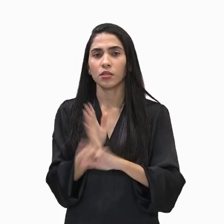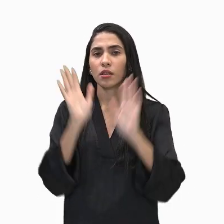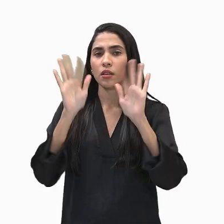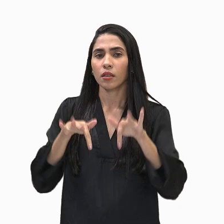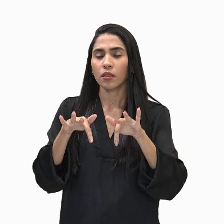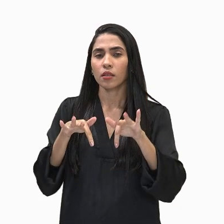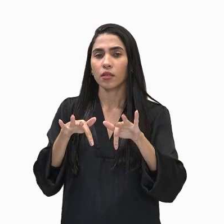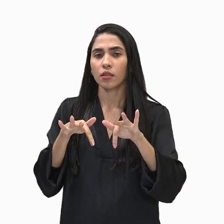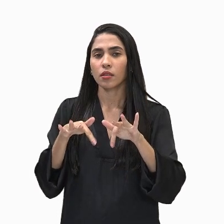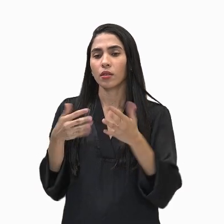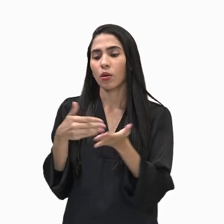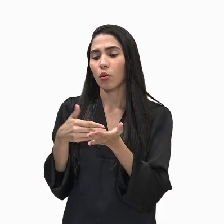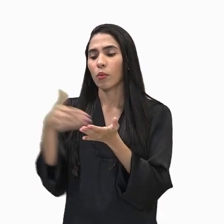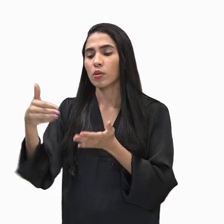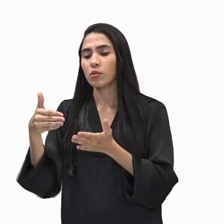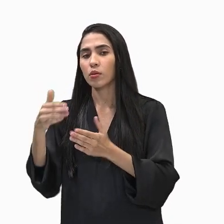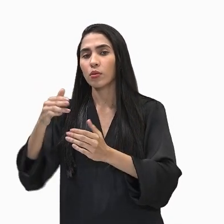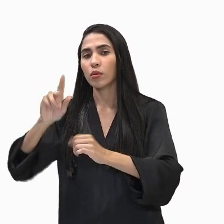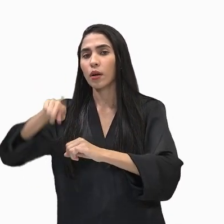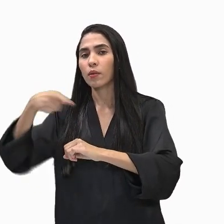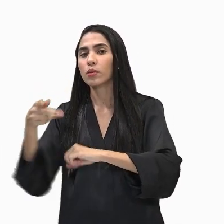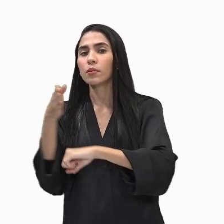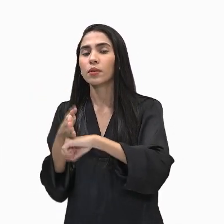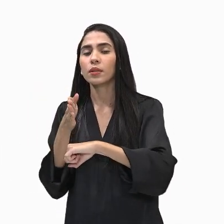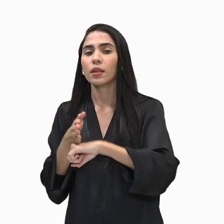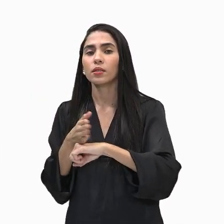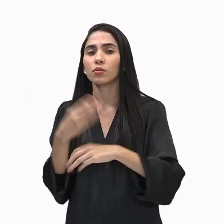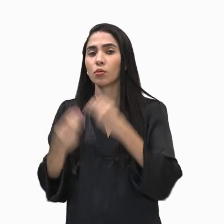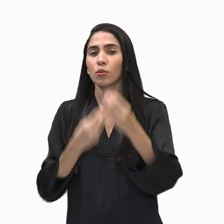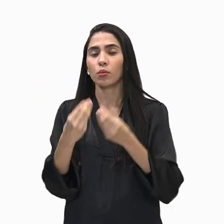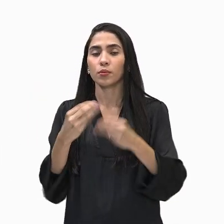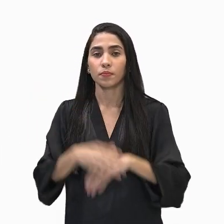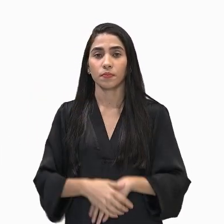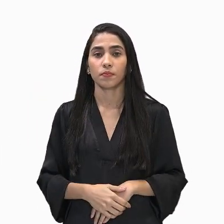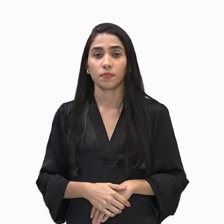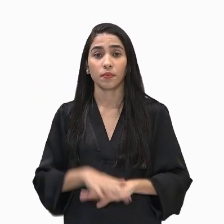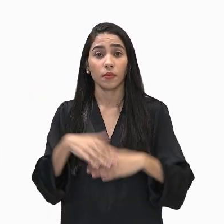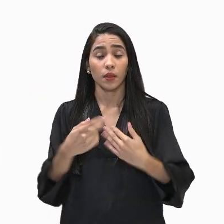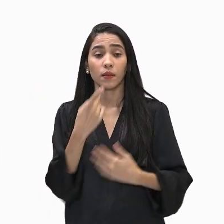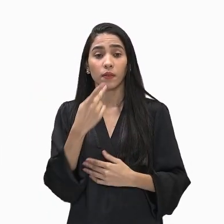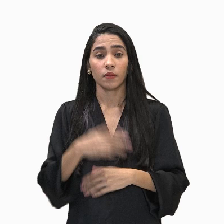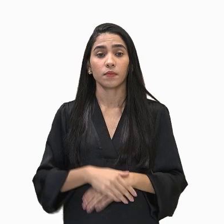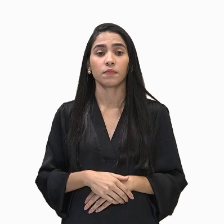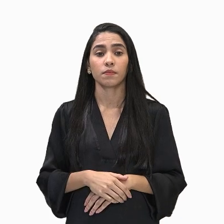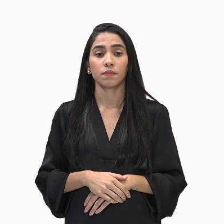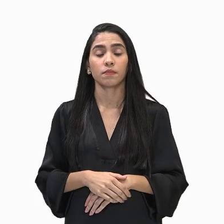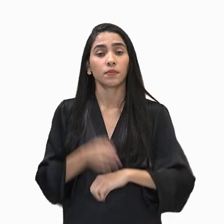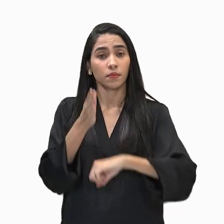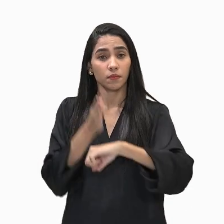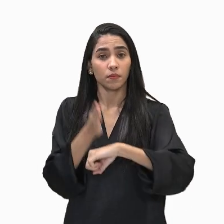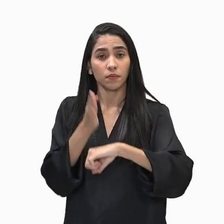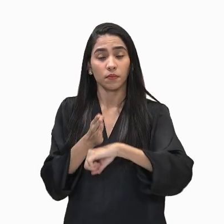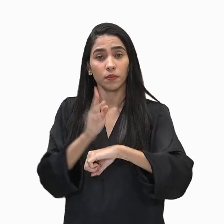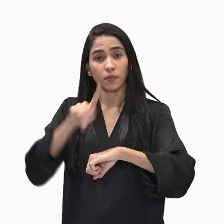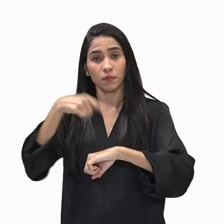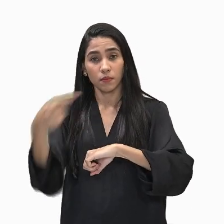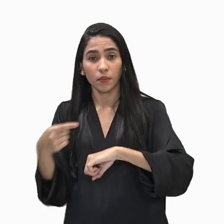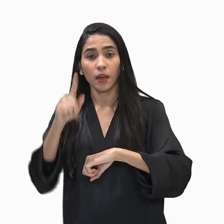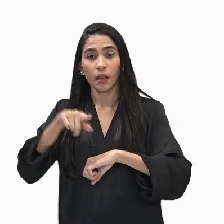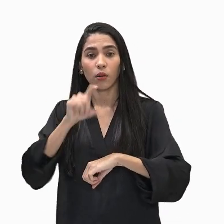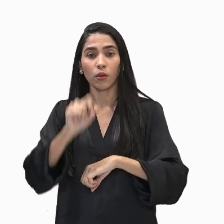quando começou a pós-modernidade? Então, a gente vai dizer assim, a pós-modernidade, ela é o quê? O